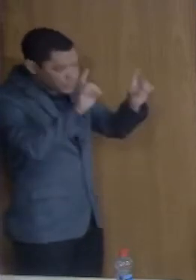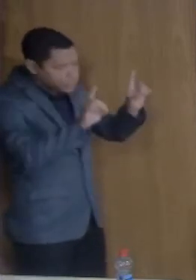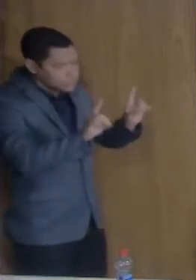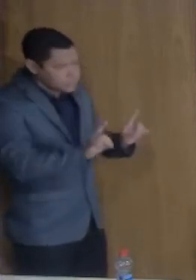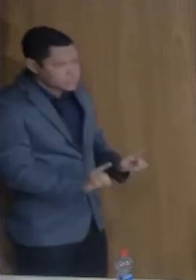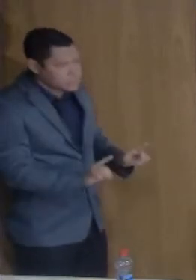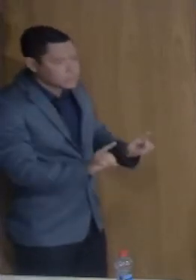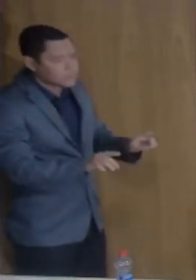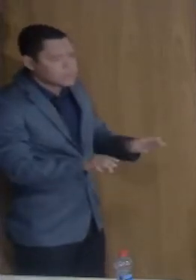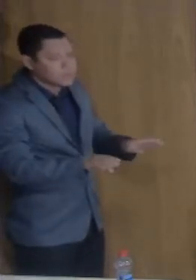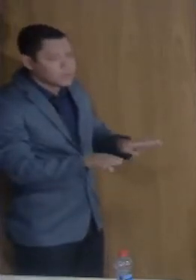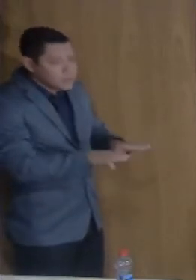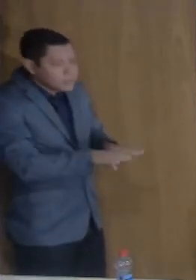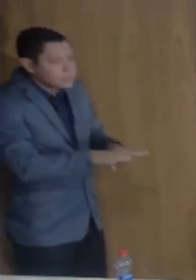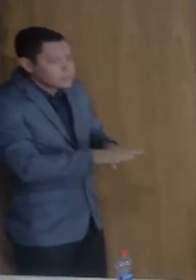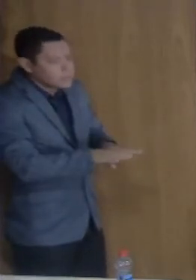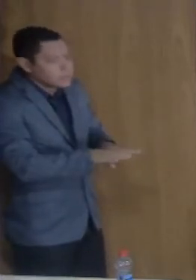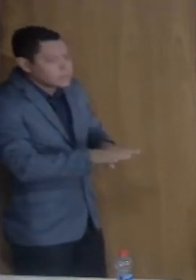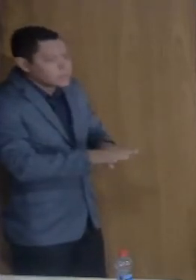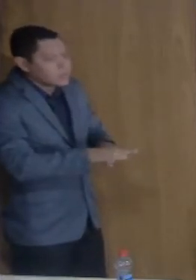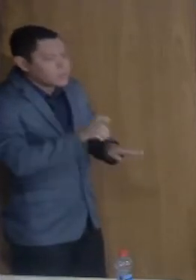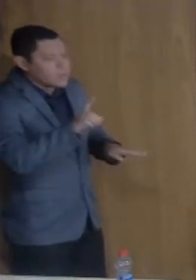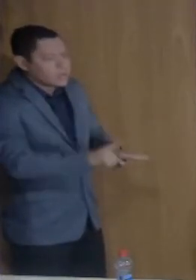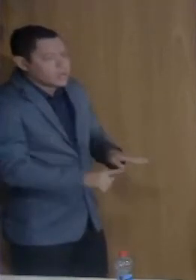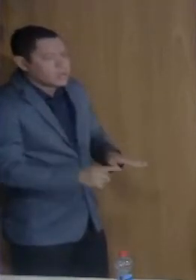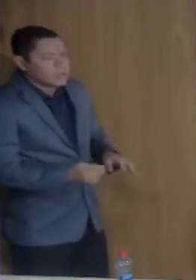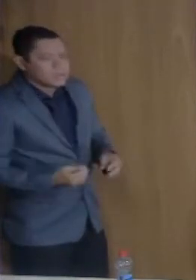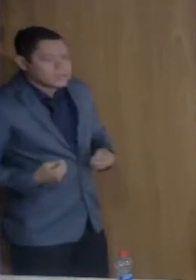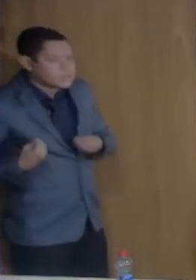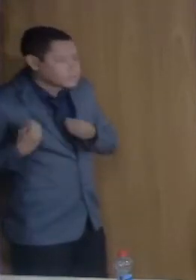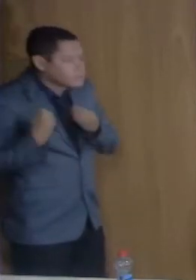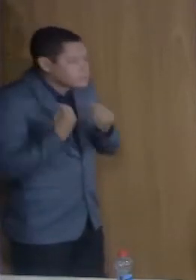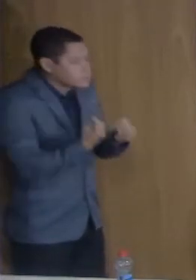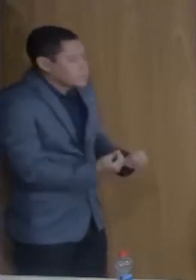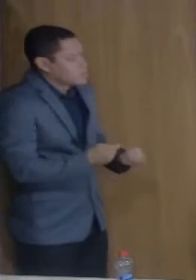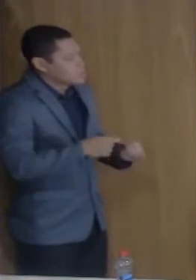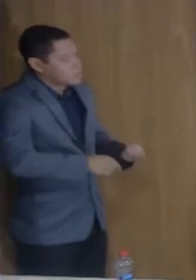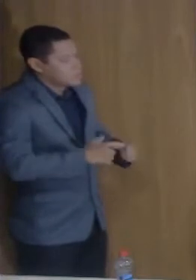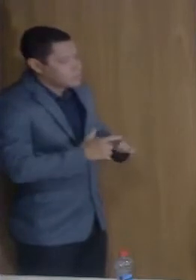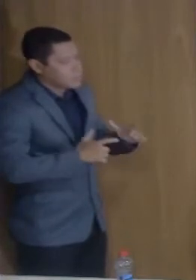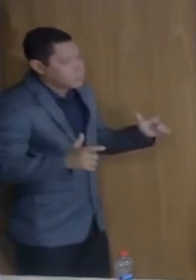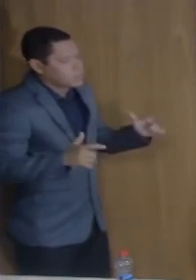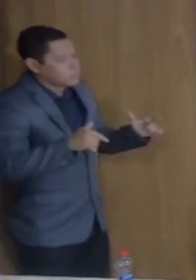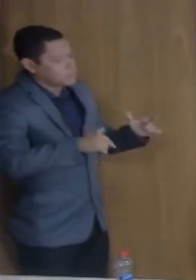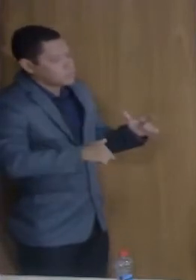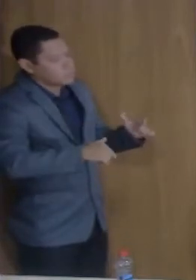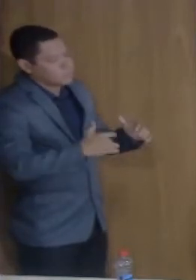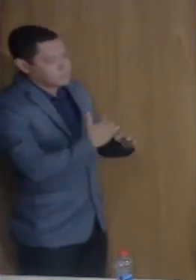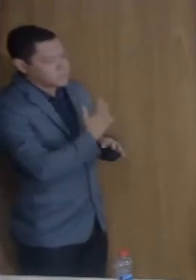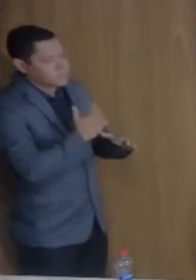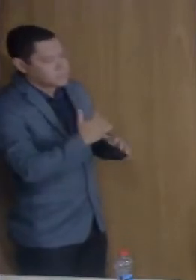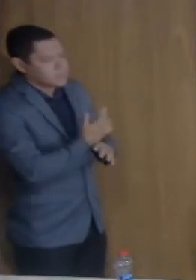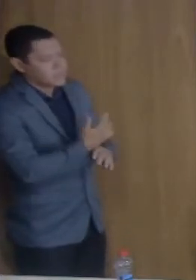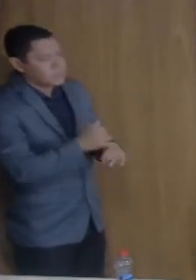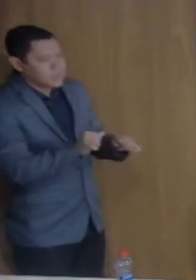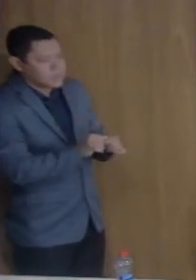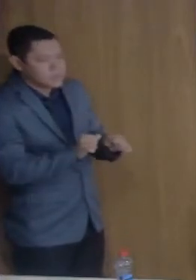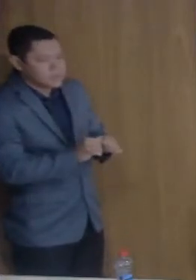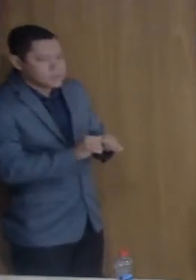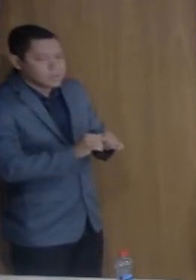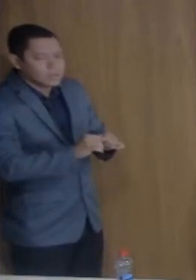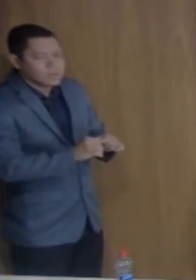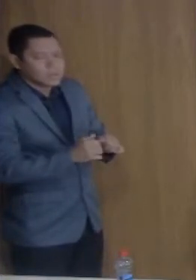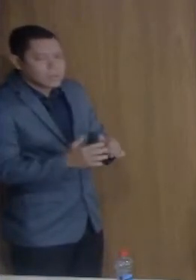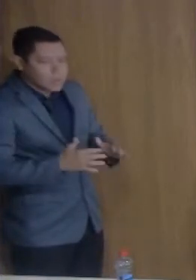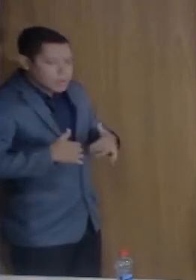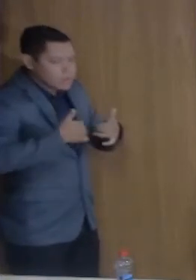que, sem sombra de dúvidas, trará grandes avanços para a nossa cidade, a fim de torná-la mais inclusiva.